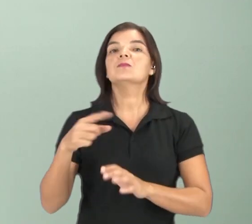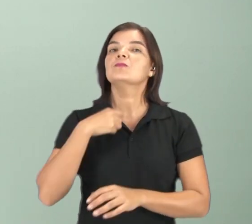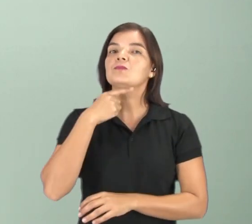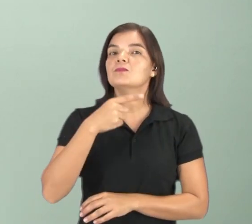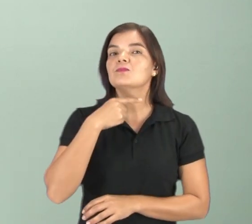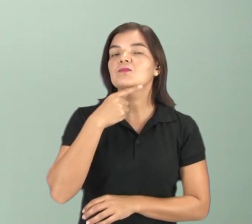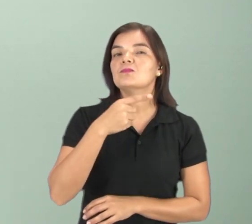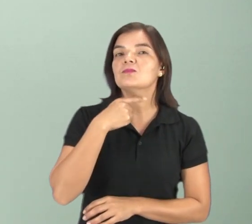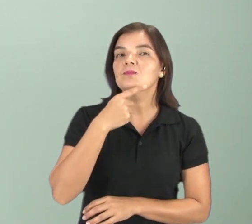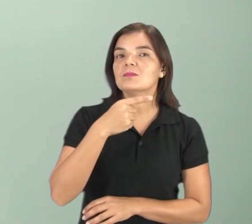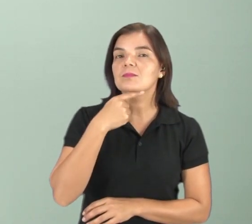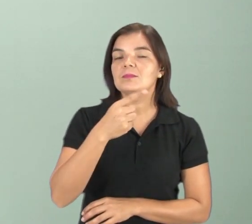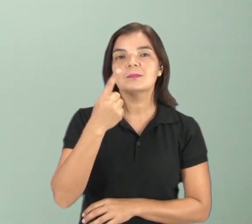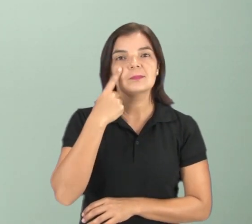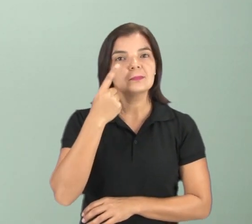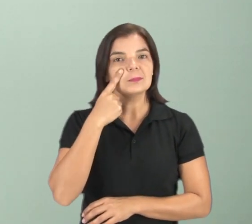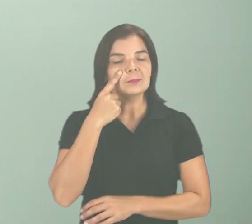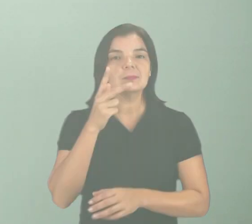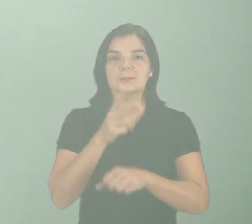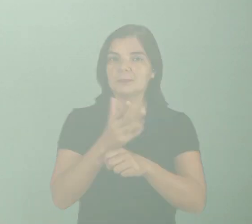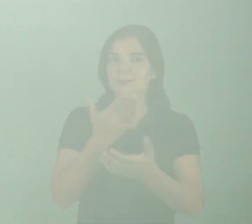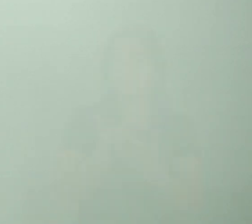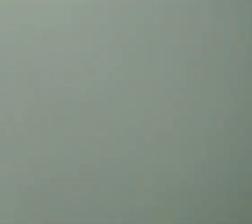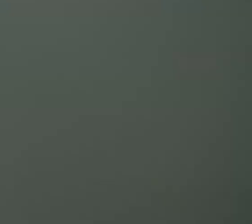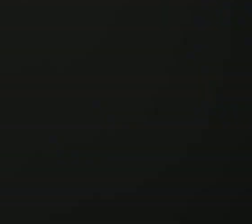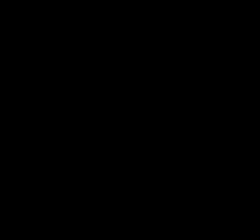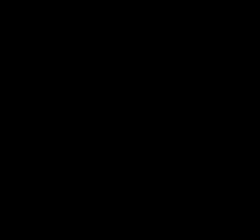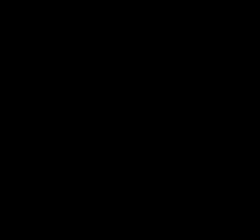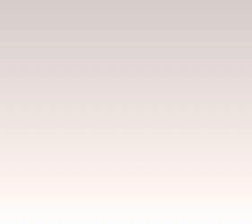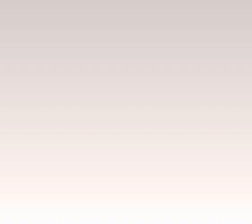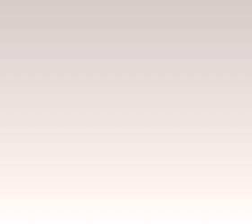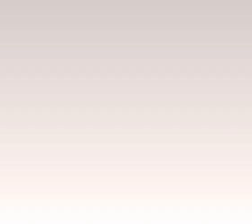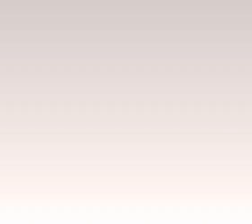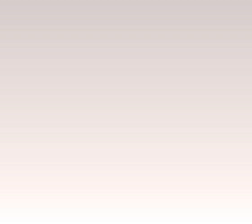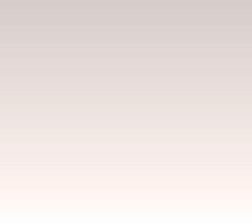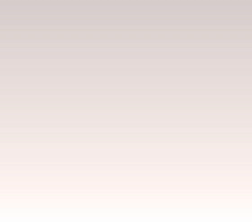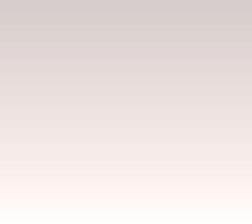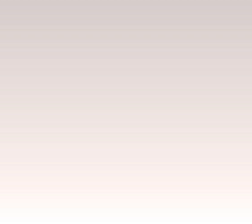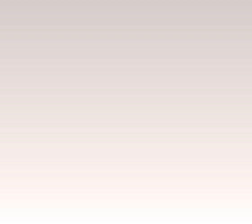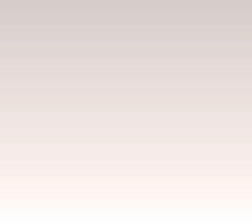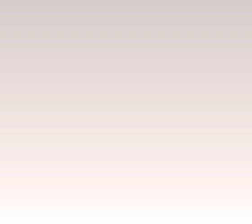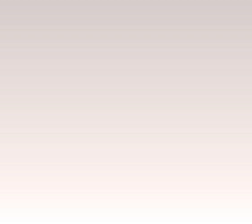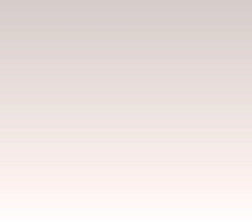e tirar suas dúvidas reassistindo a videoaula.